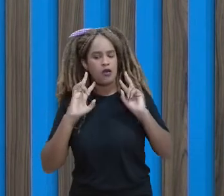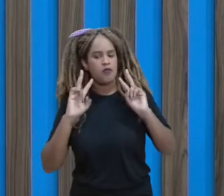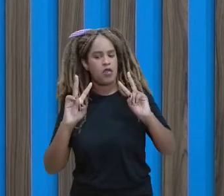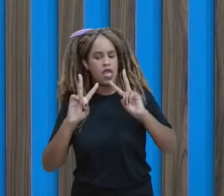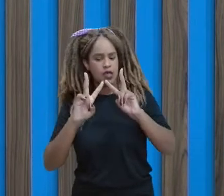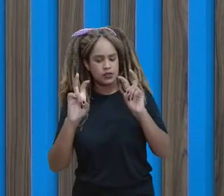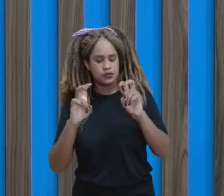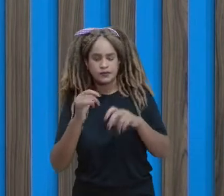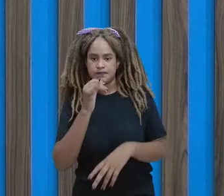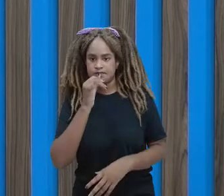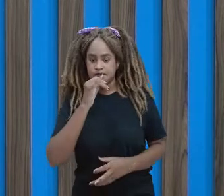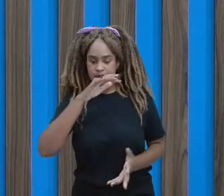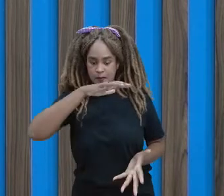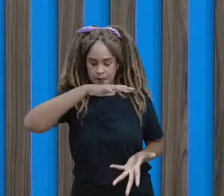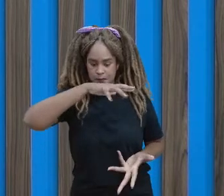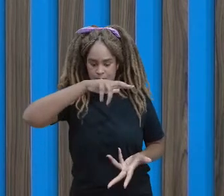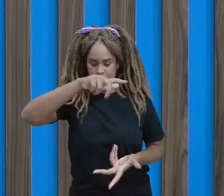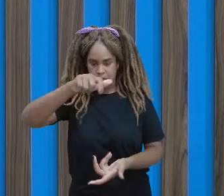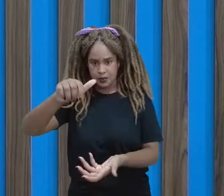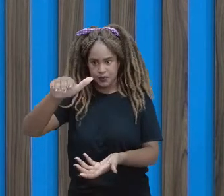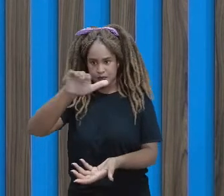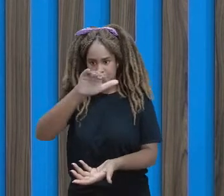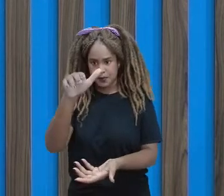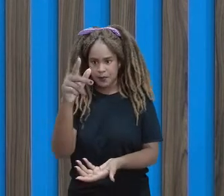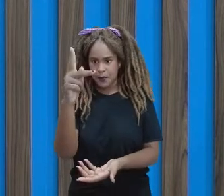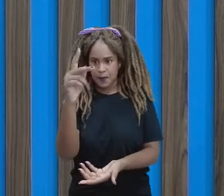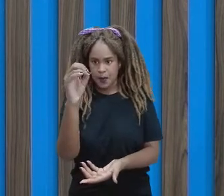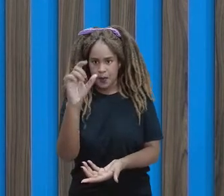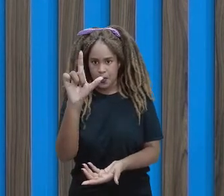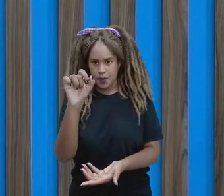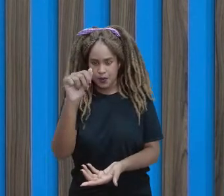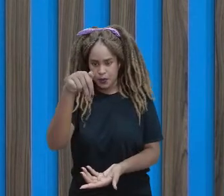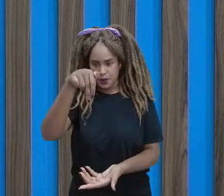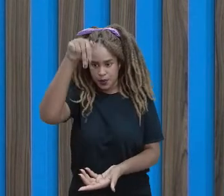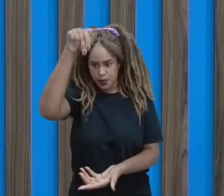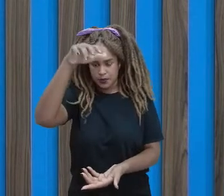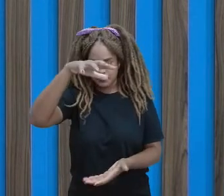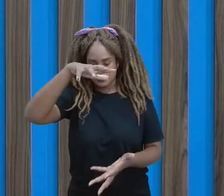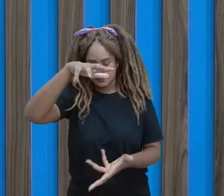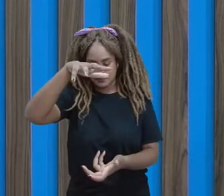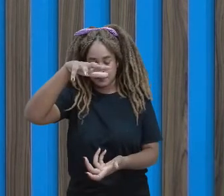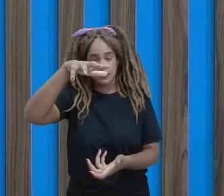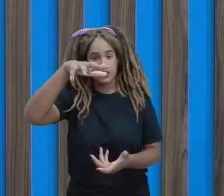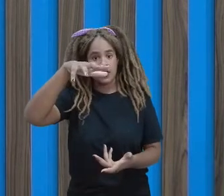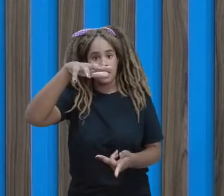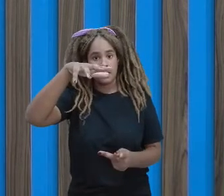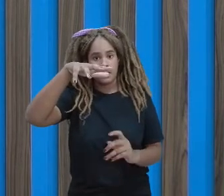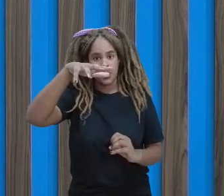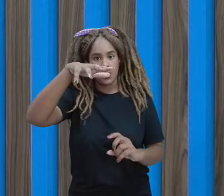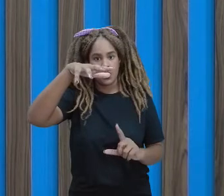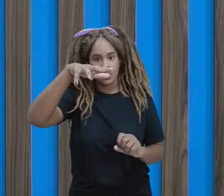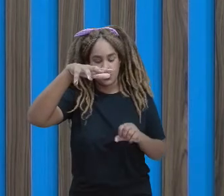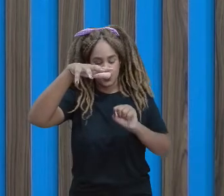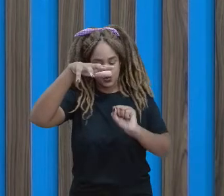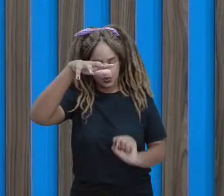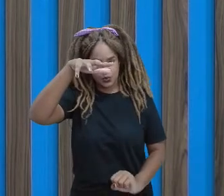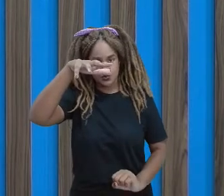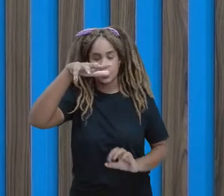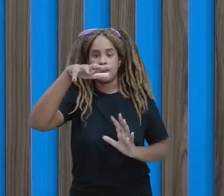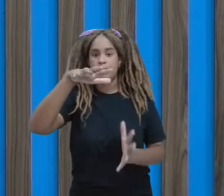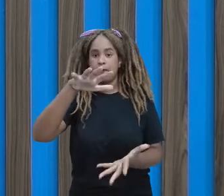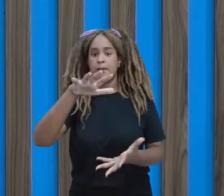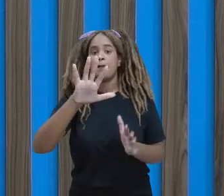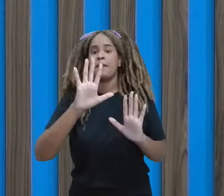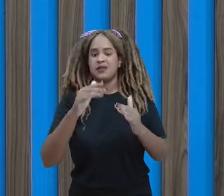aí do planeta, o polo norte e o polo sul. Mas eu vou só falar isso agora. Vamos ver se no decorrer da aula a gente tem